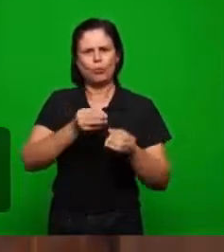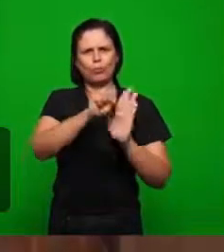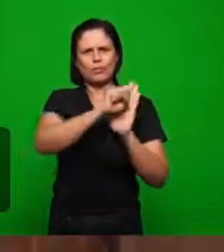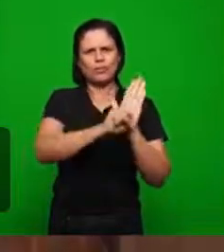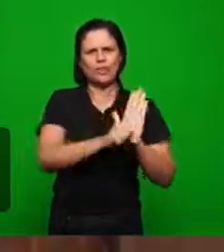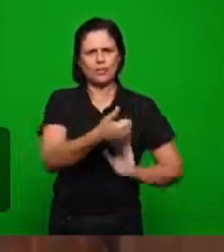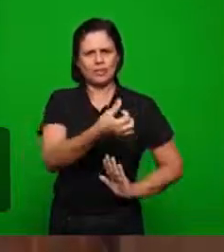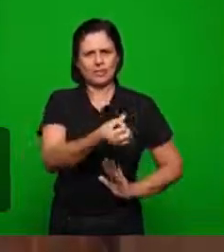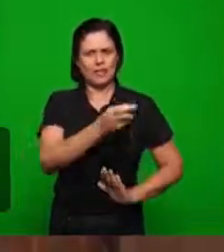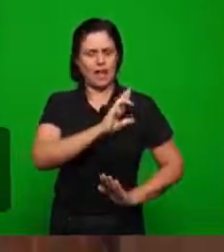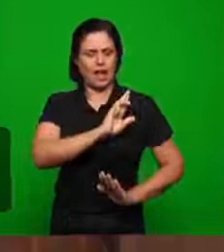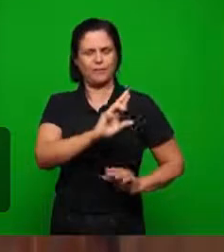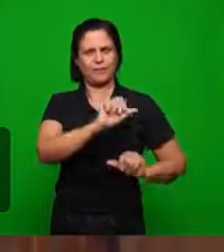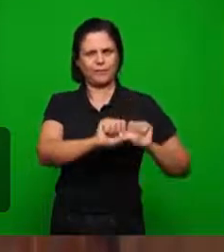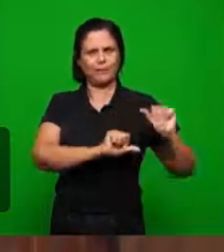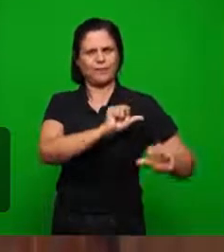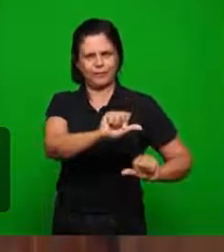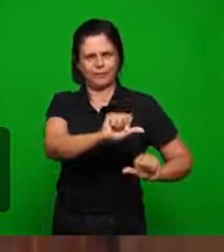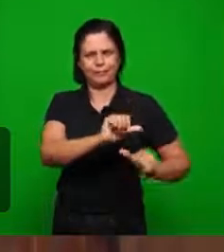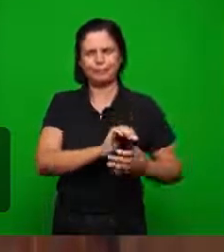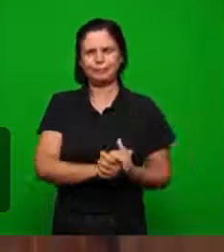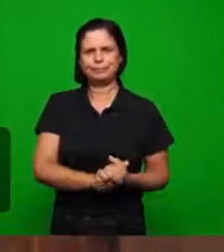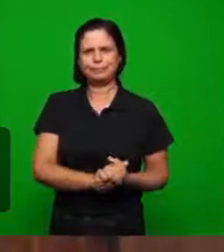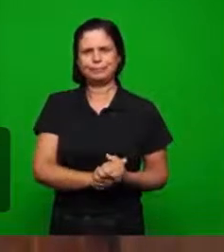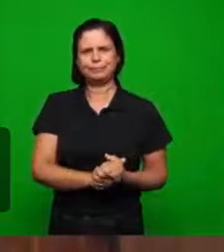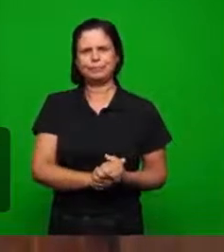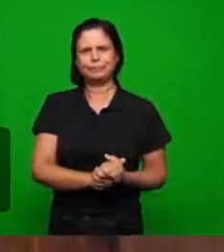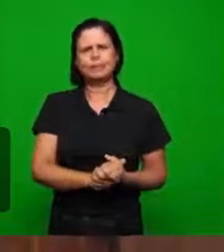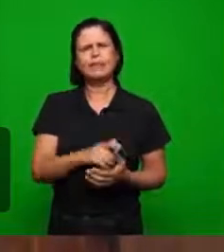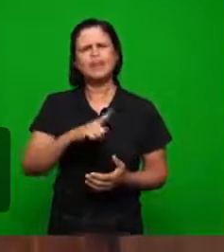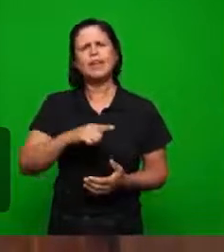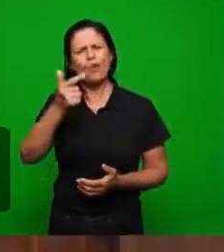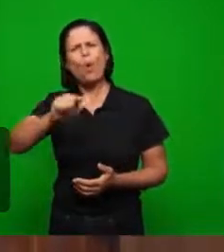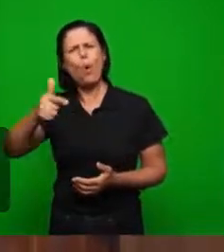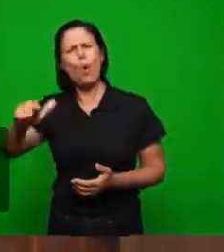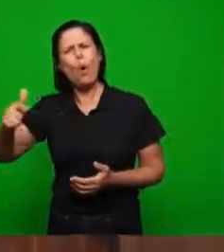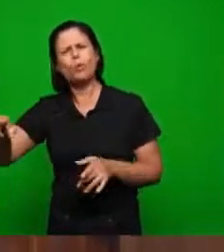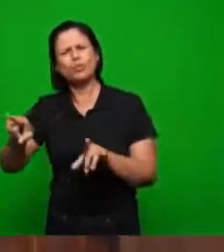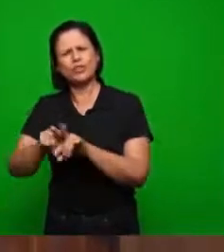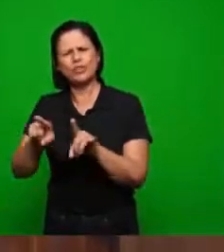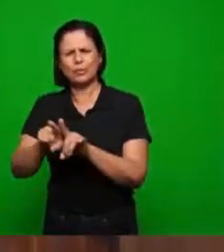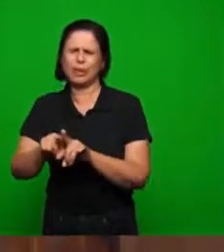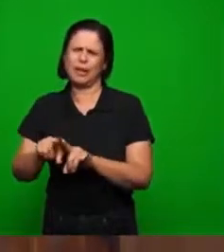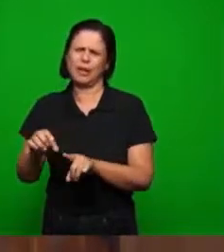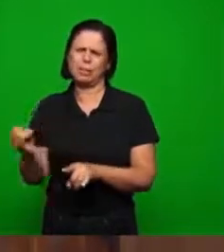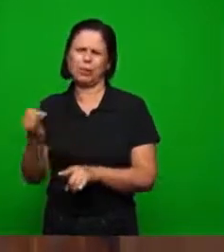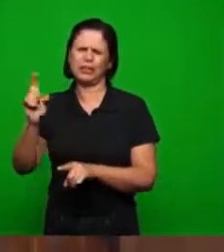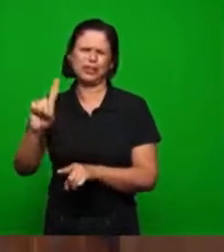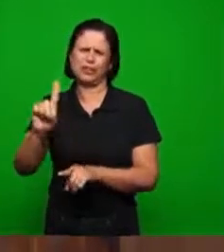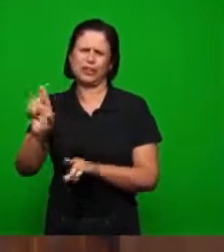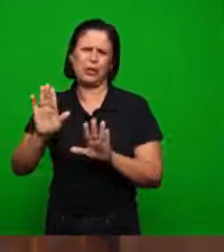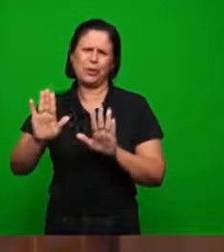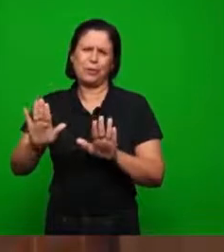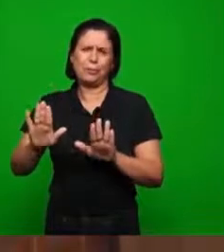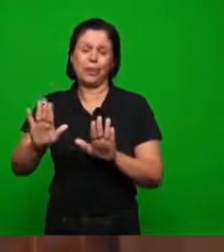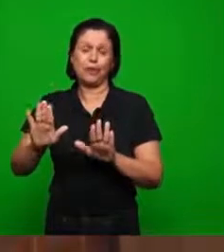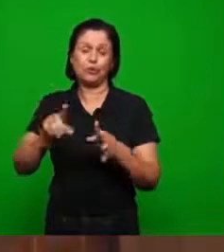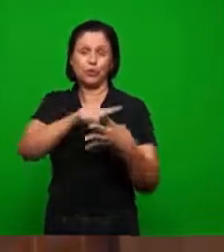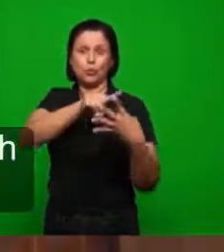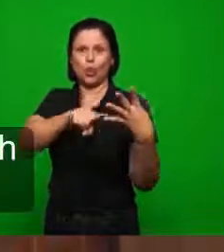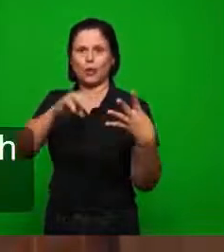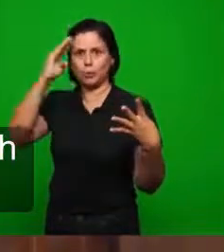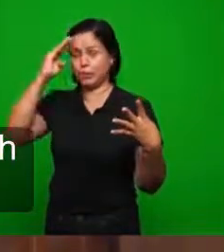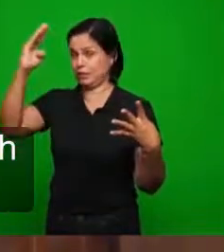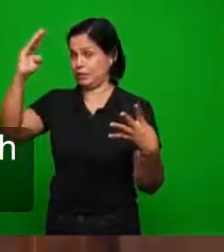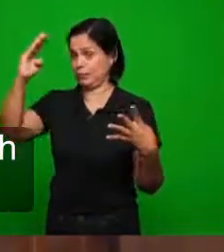do século XVI. As outras, os outros princípios, eles não tinham tanta importância, porque, na verdade, o